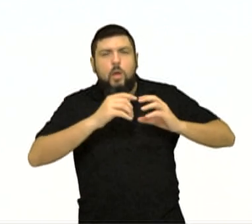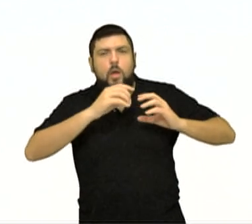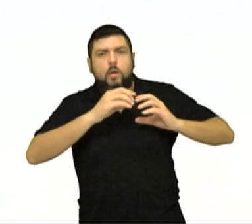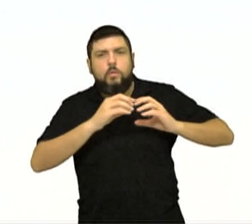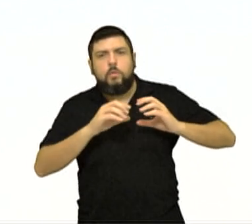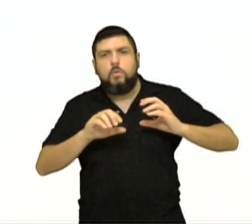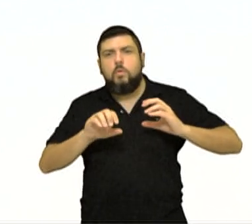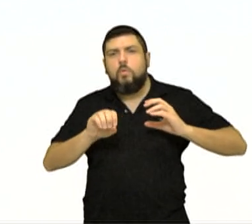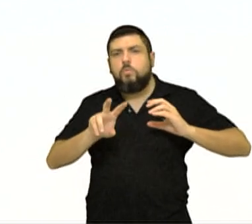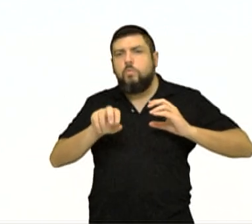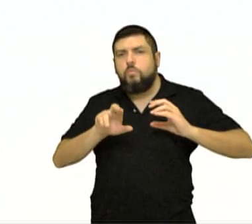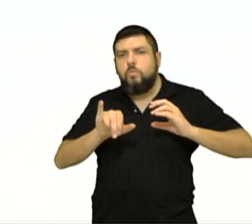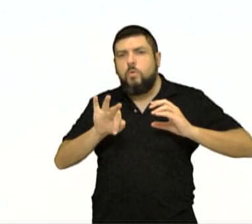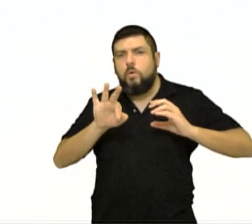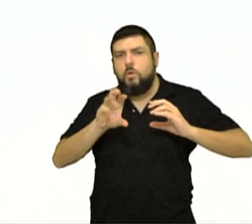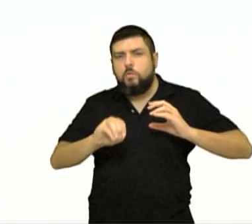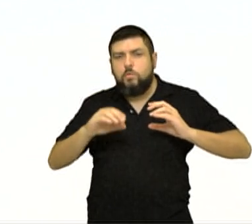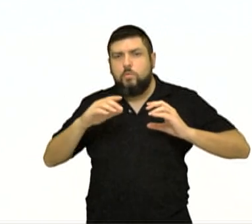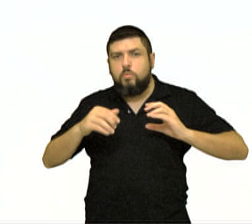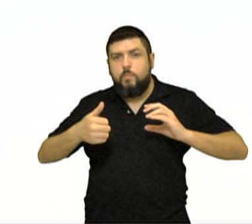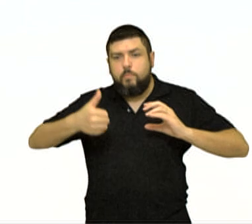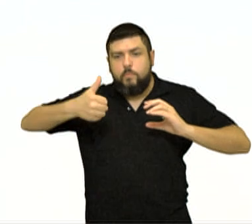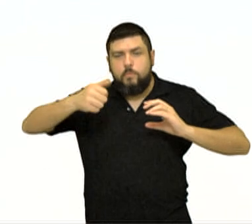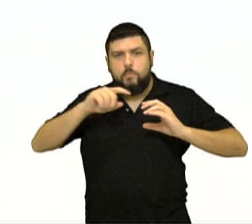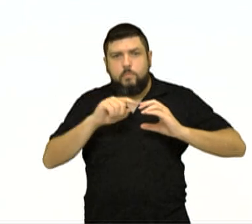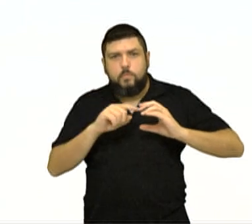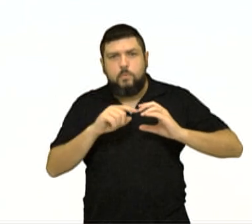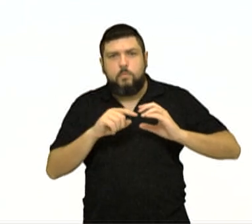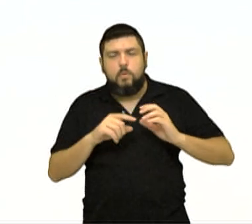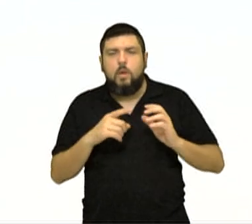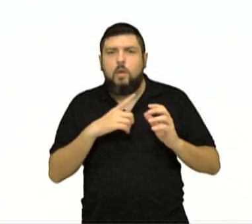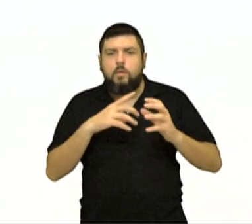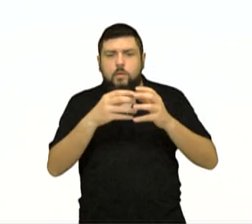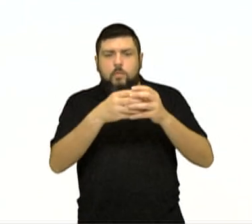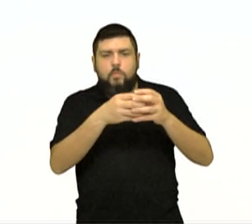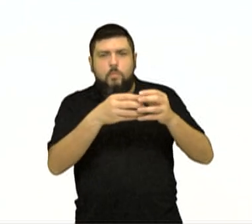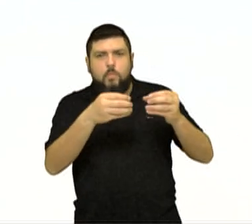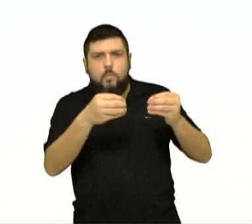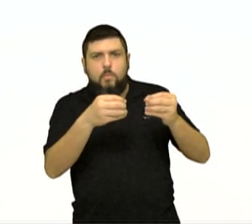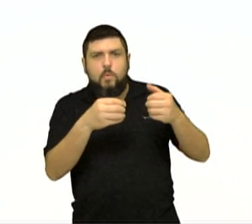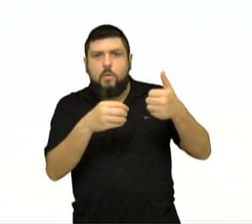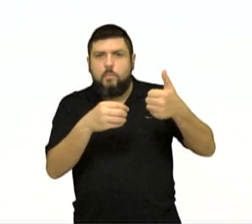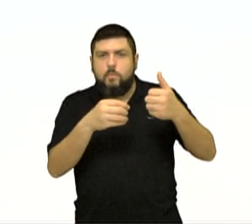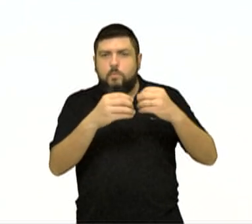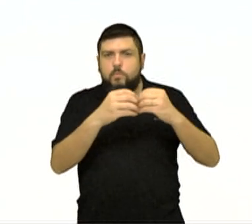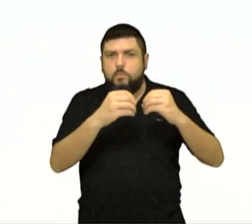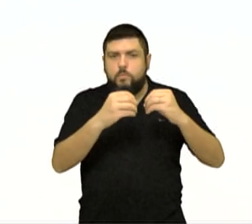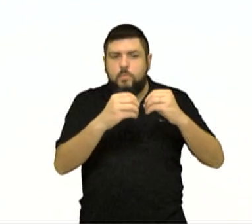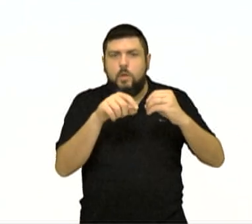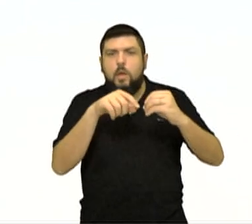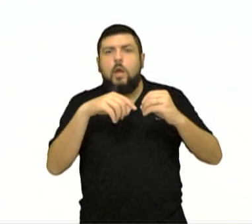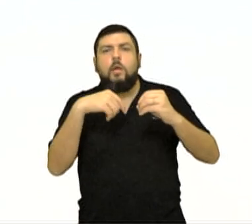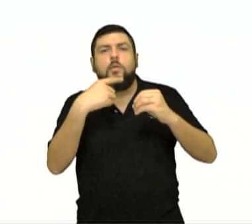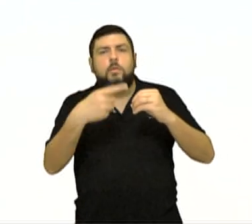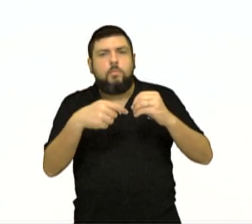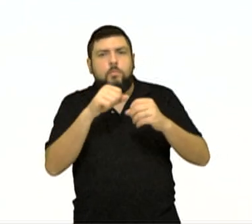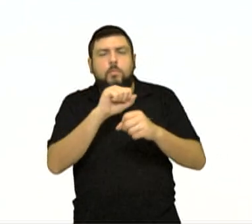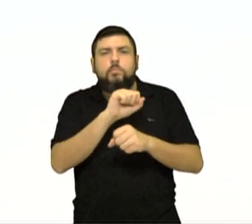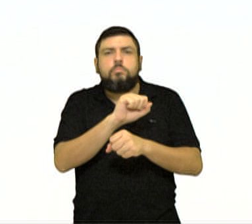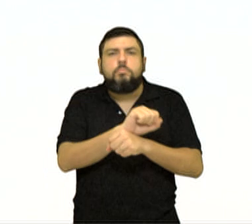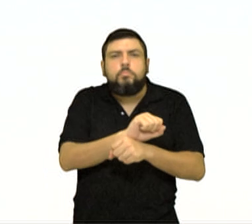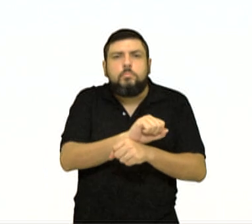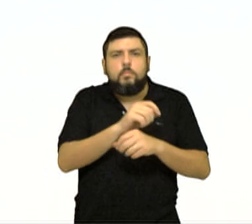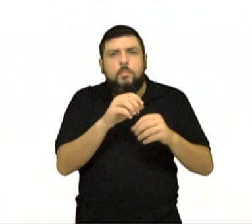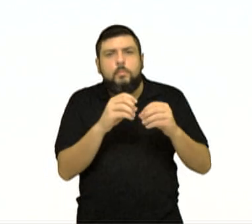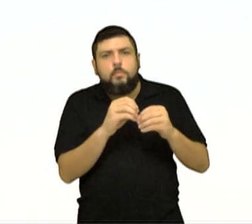existe uma primeira fase da meiose que acontece nesse caso, a meiose 1, tá? Ela vai depois estacionar numa determinada